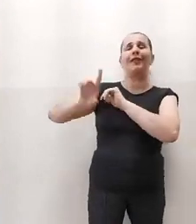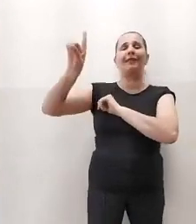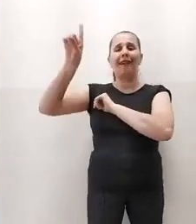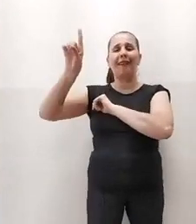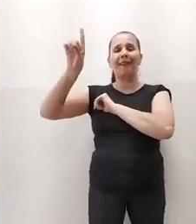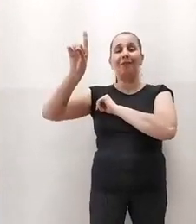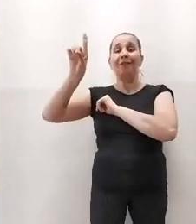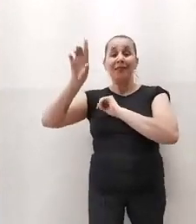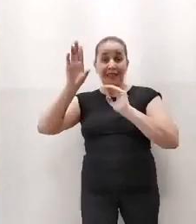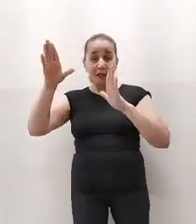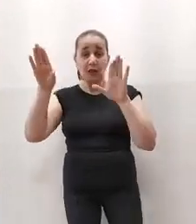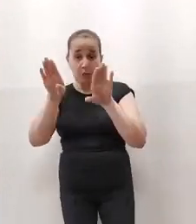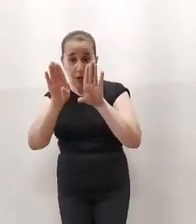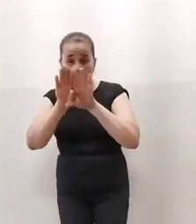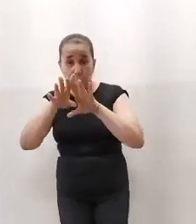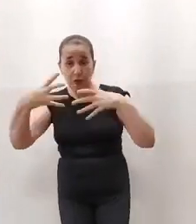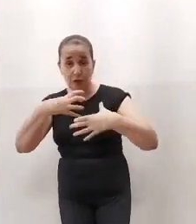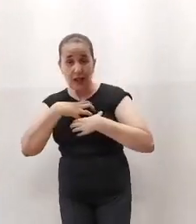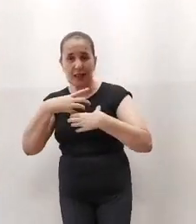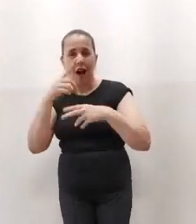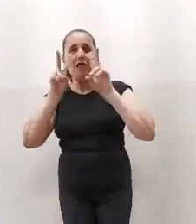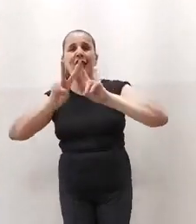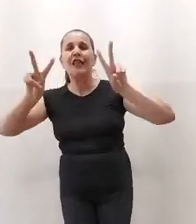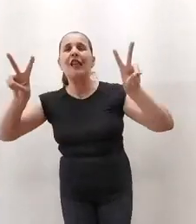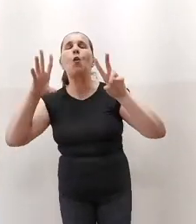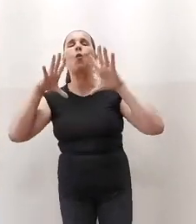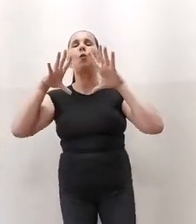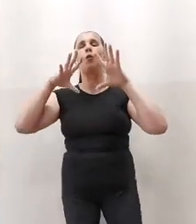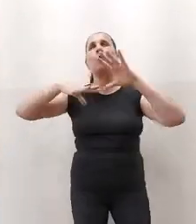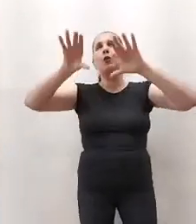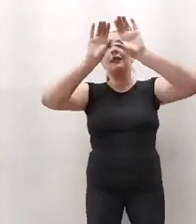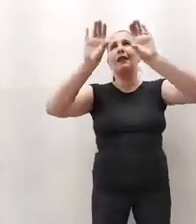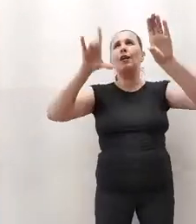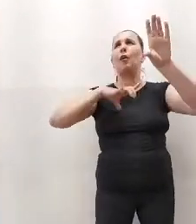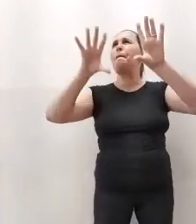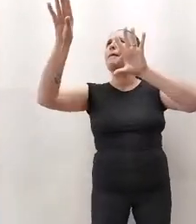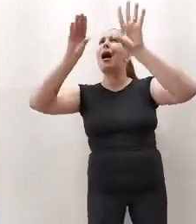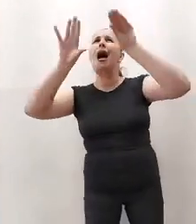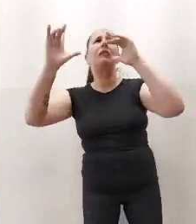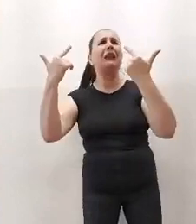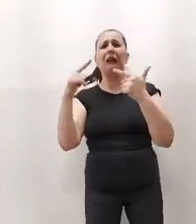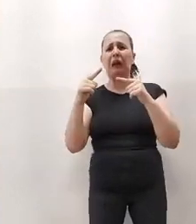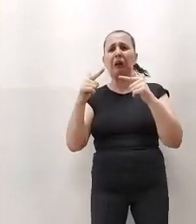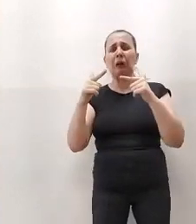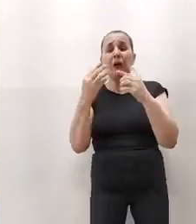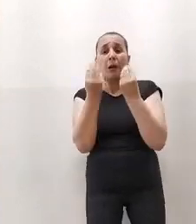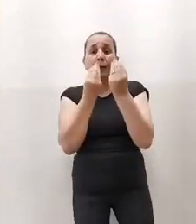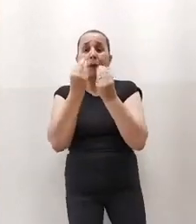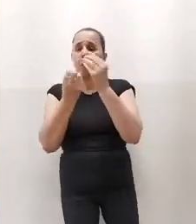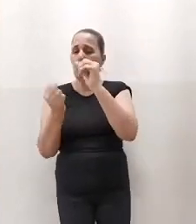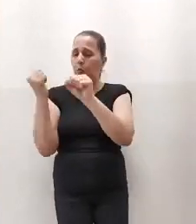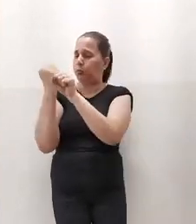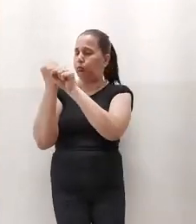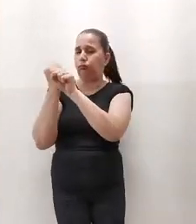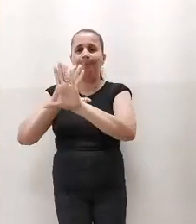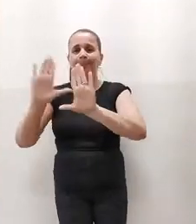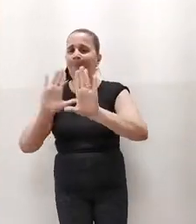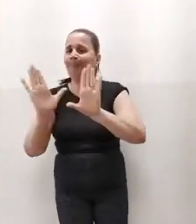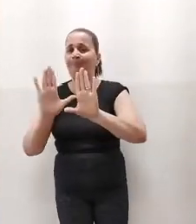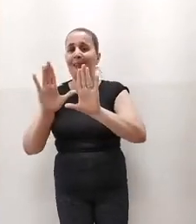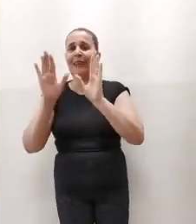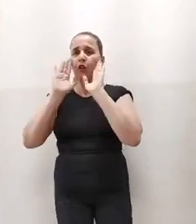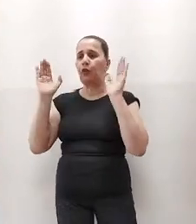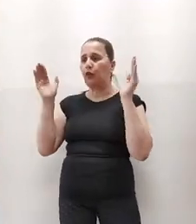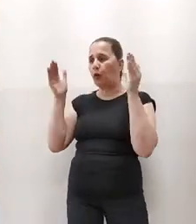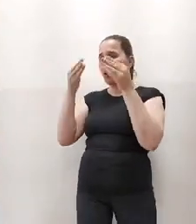Da mesma forma, a visão celestial, irmãos, não é algo que pegamos, não é algo que construímos, não é algo que dedicamos